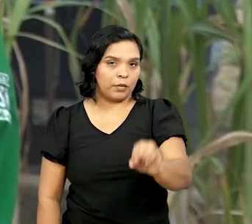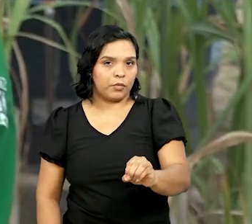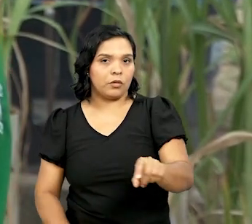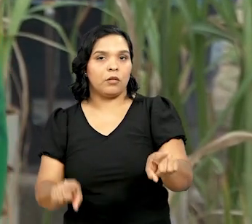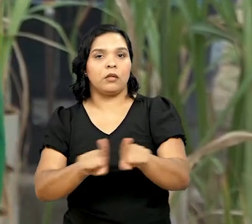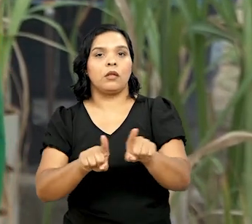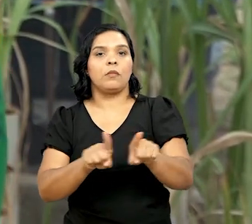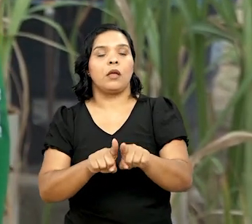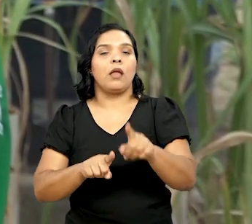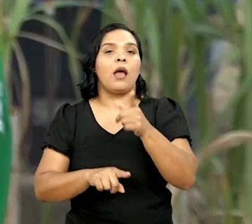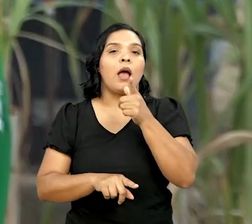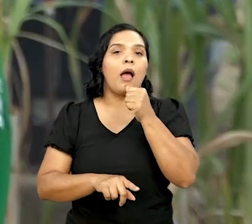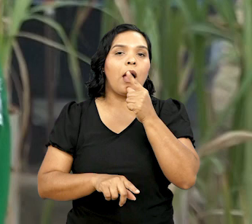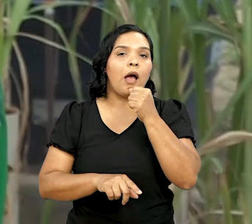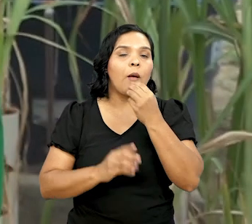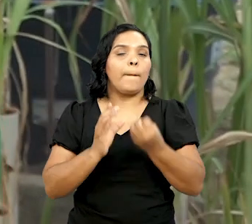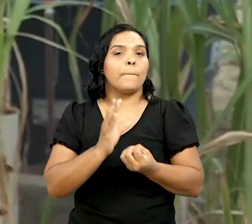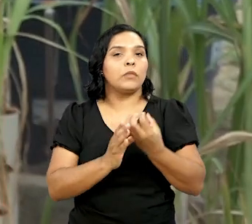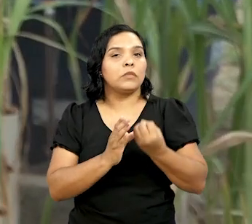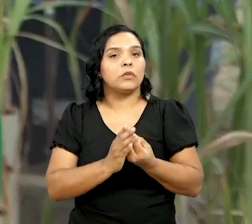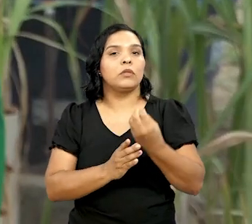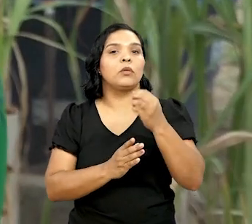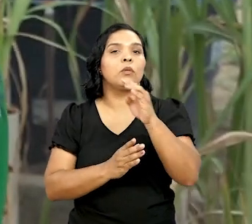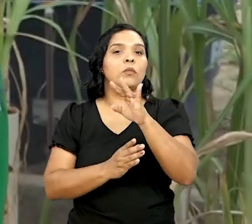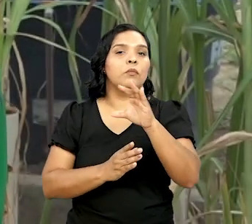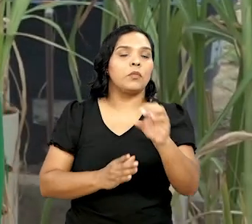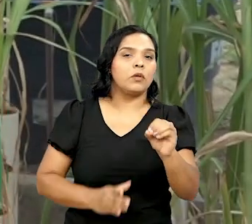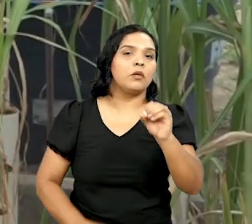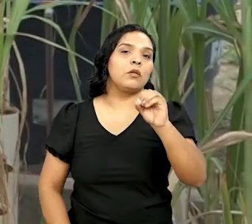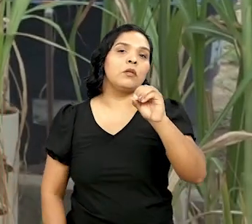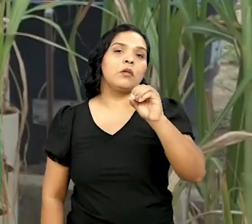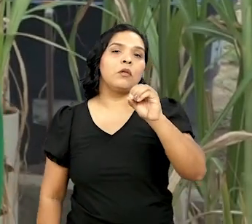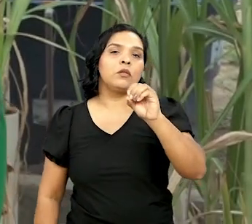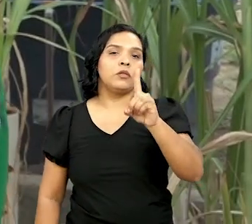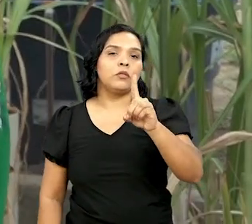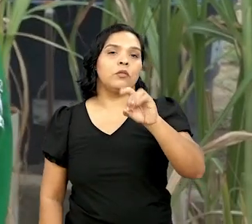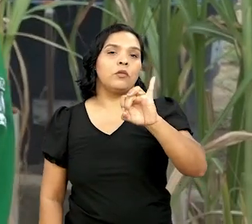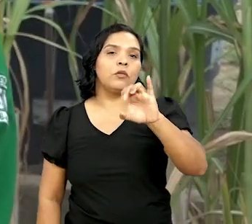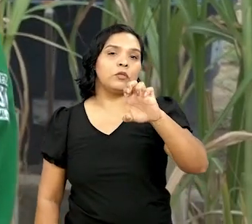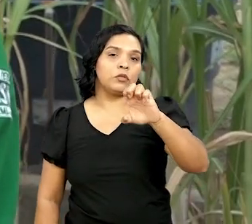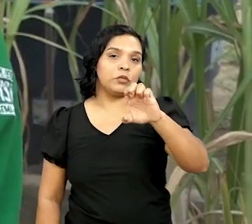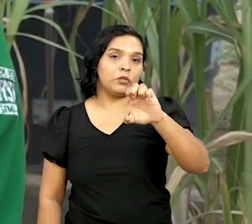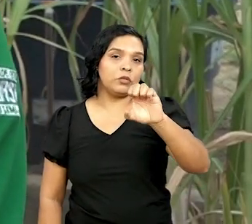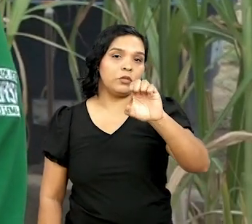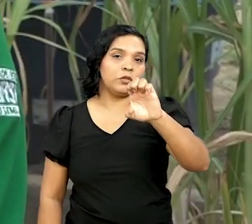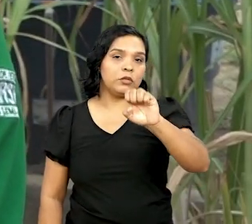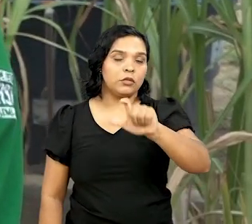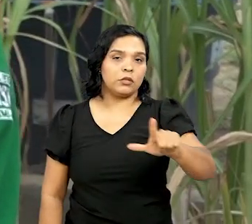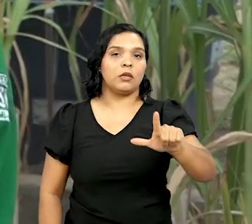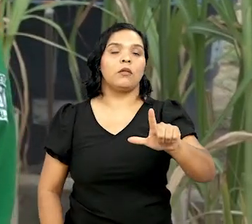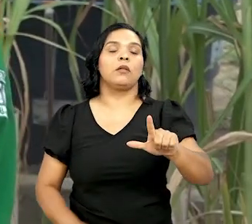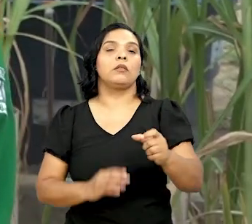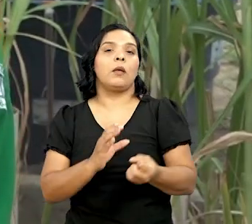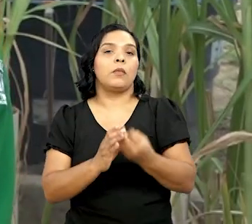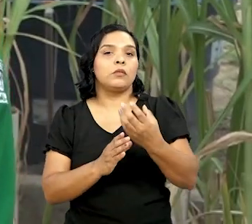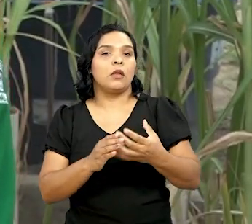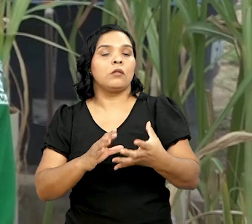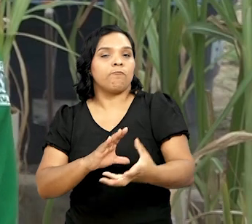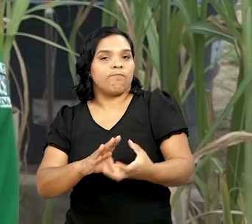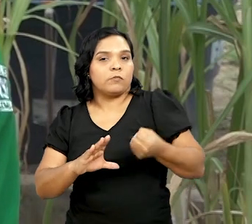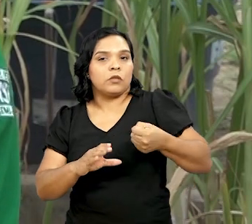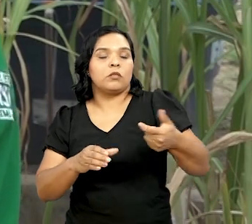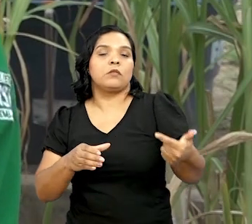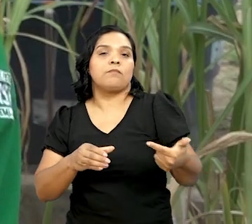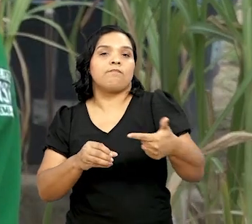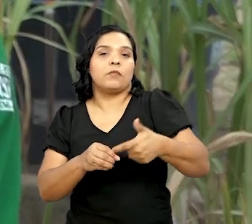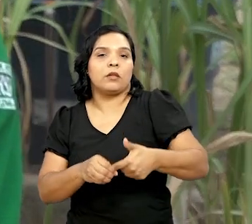o uso da água produzida para a produção de biodiesel. E aí nós estaríamos usando uma água retirada da extração de petróleo, né, durante a